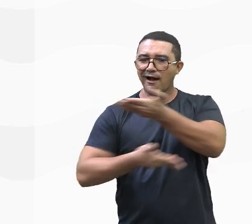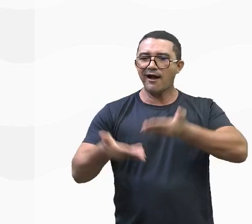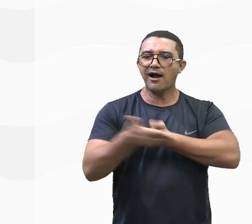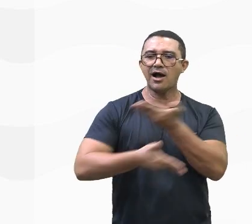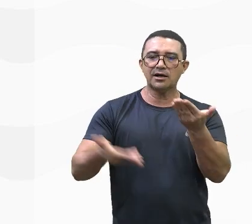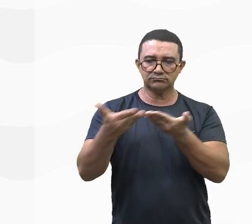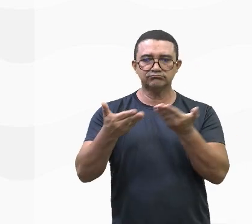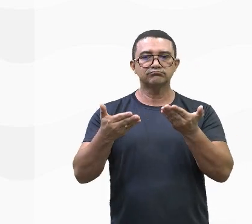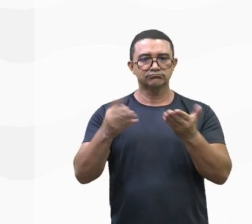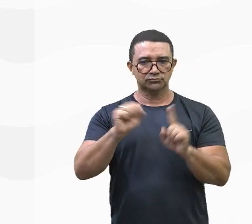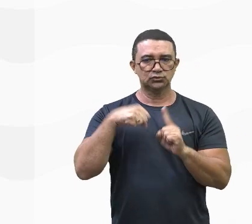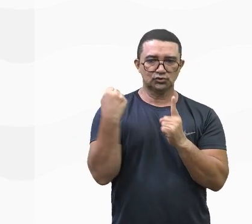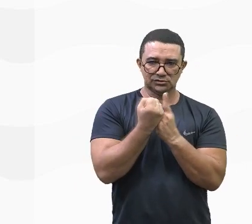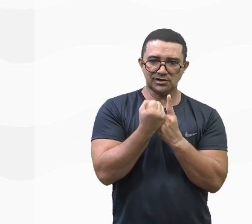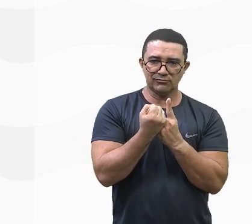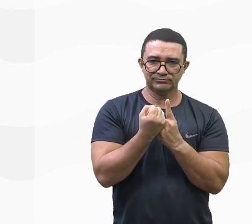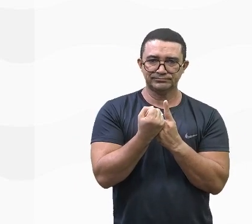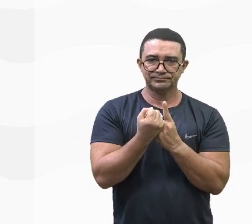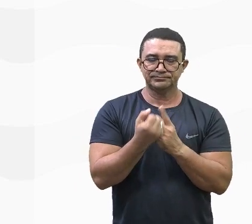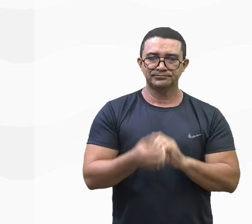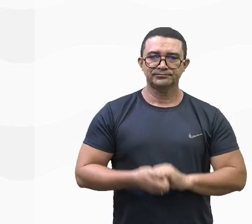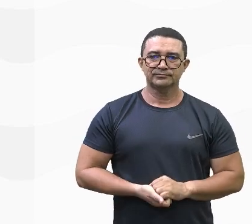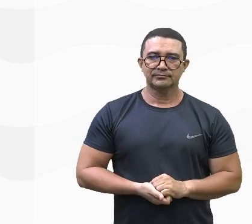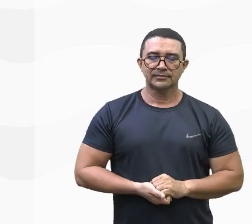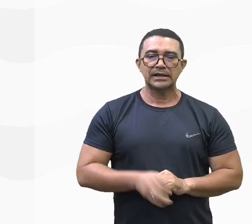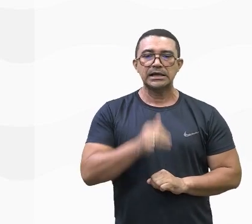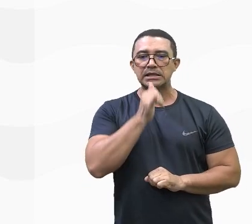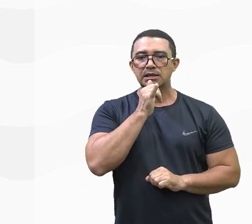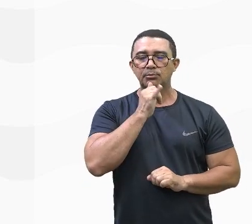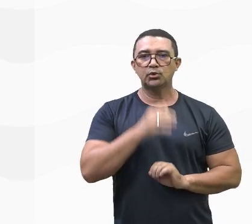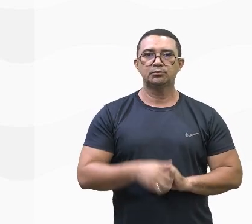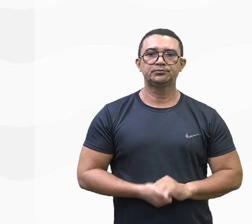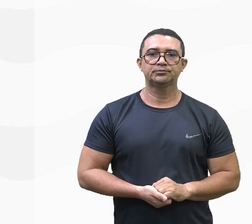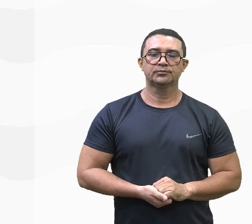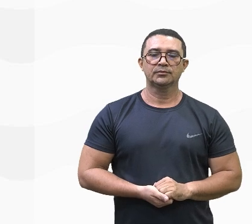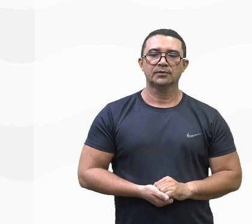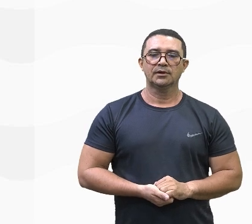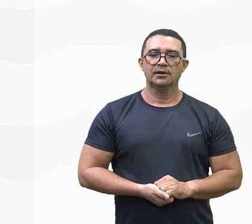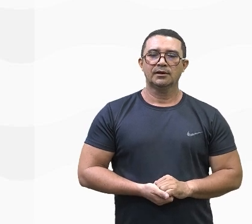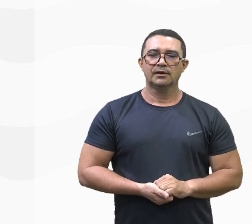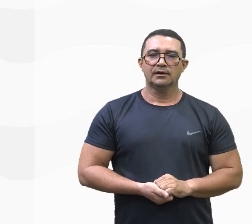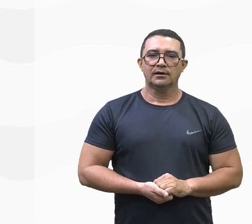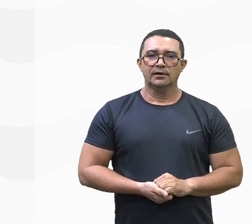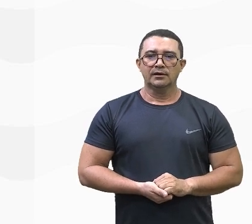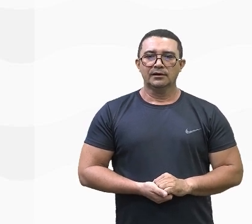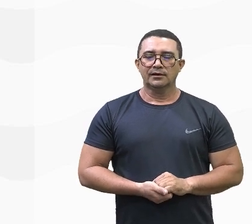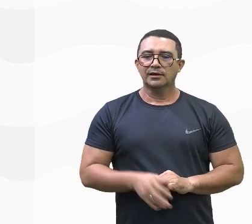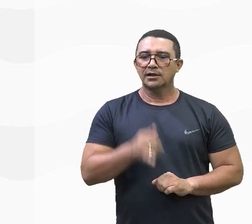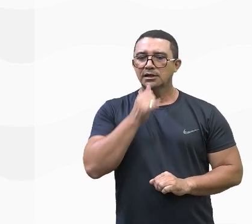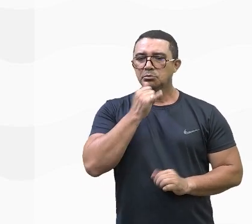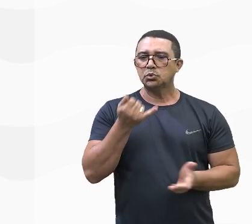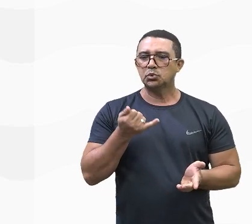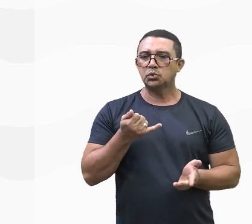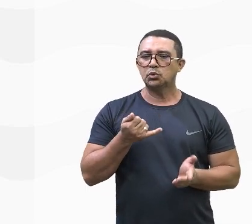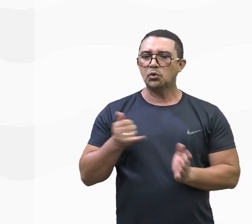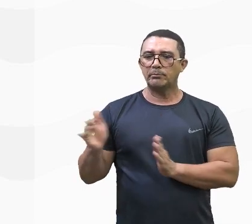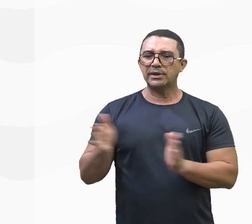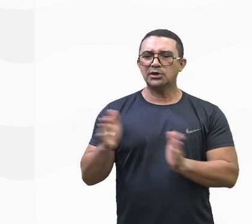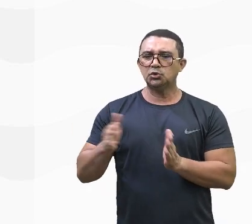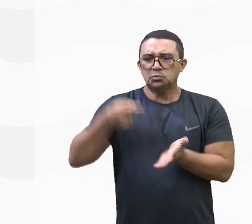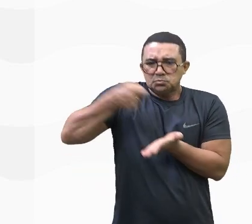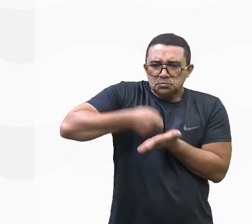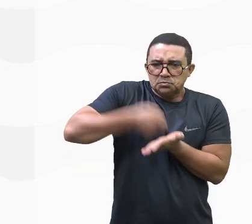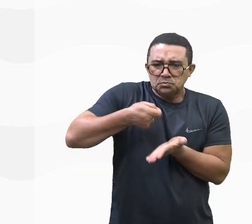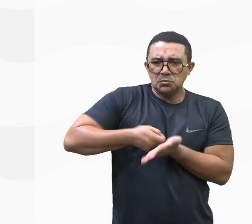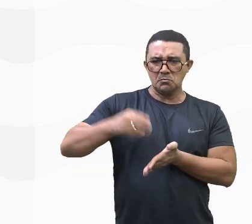aí, a música tem esse poder. Por exemplo, nós vimos, isso que eu acabei de ler aqui para vocês, o período da ditadura militar